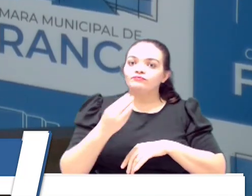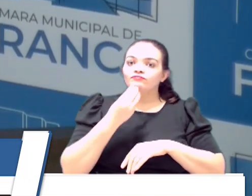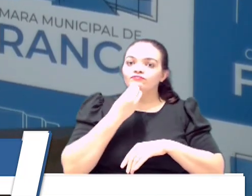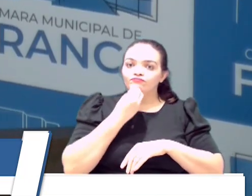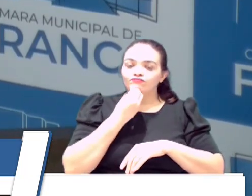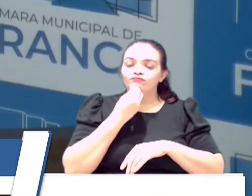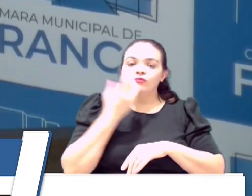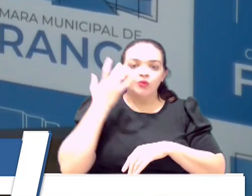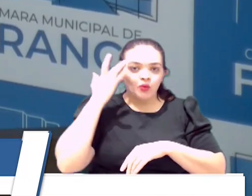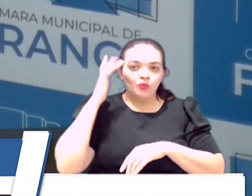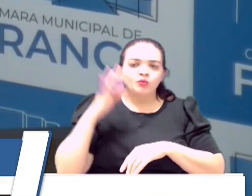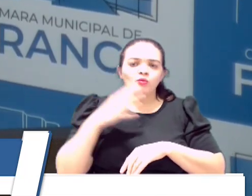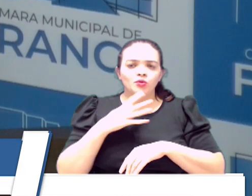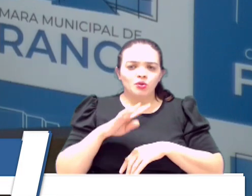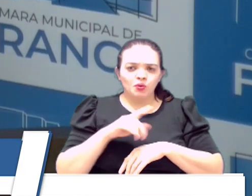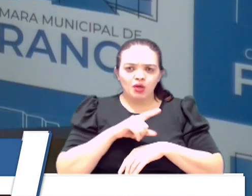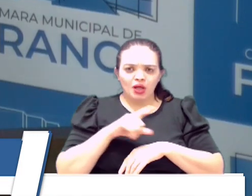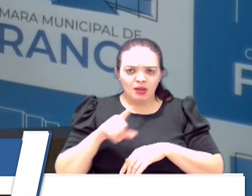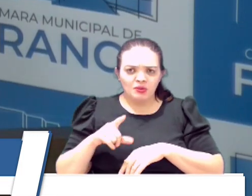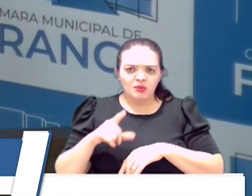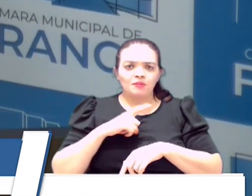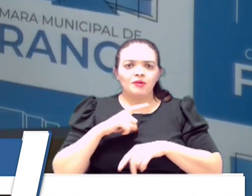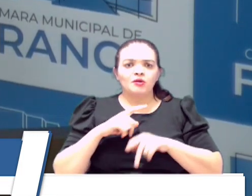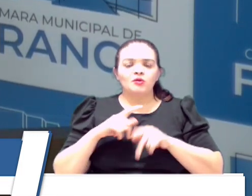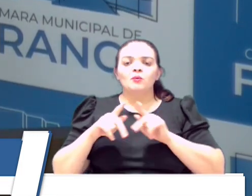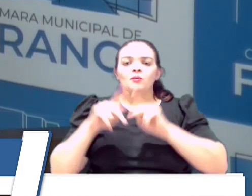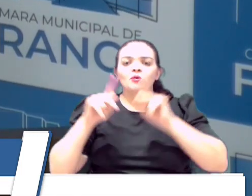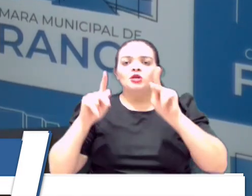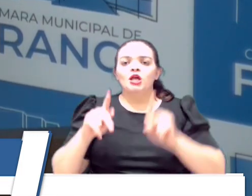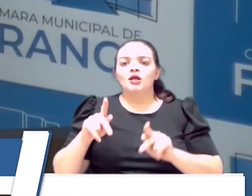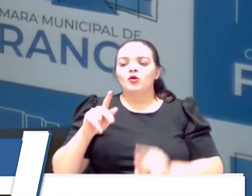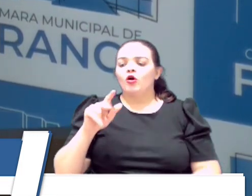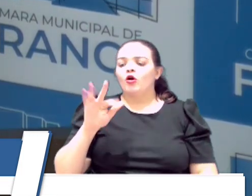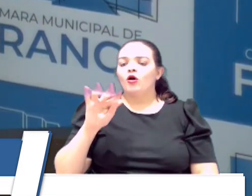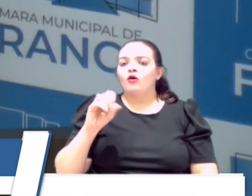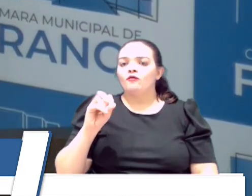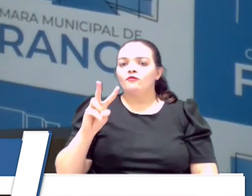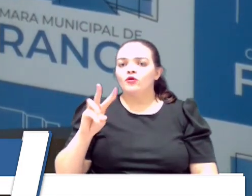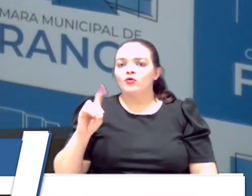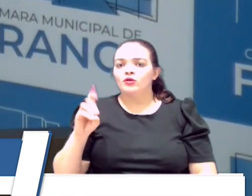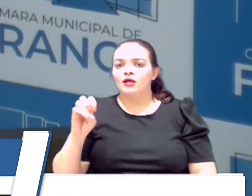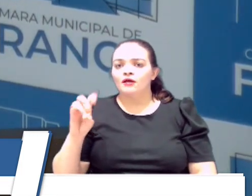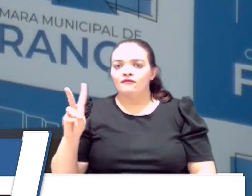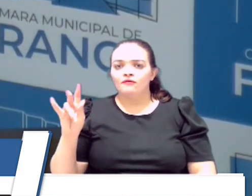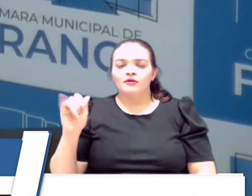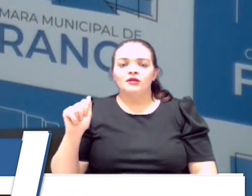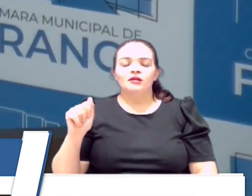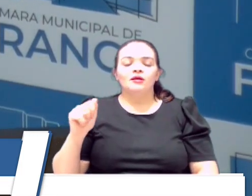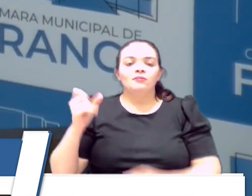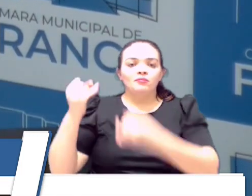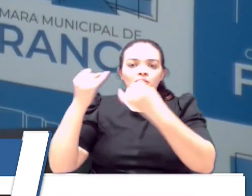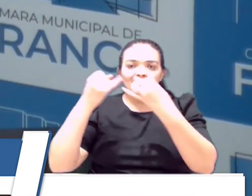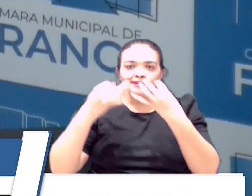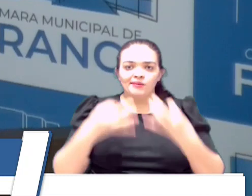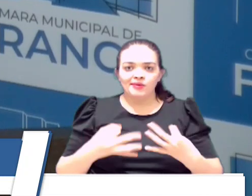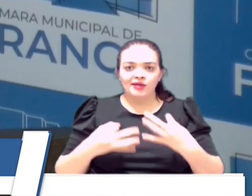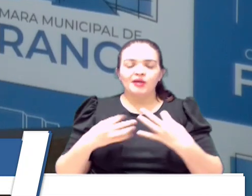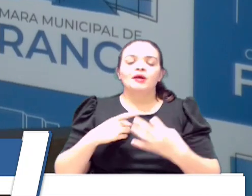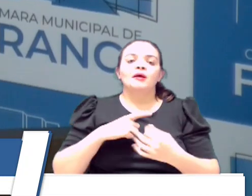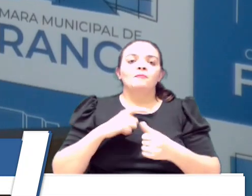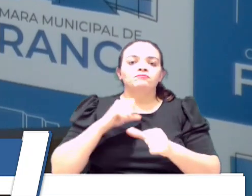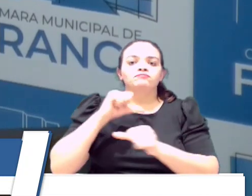se o senhor conhece, mas a Flor da Vida, como a gente diz, é o